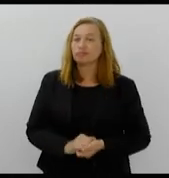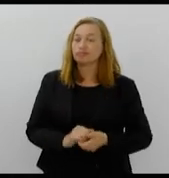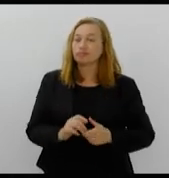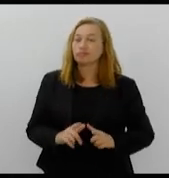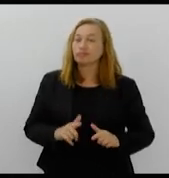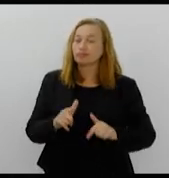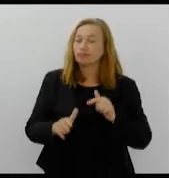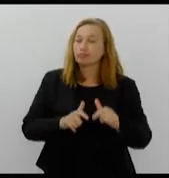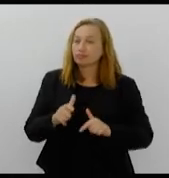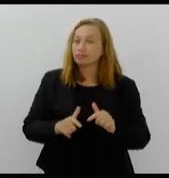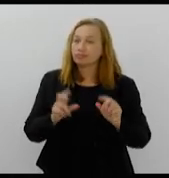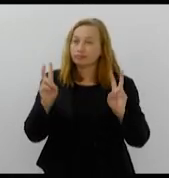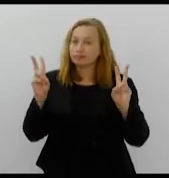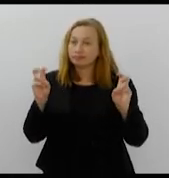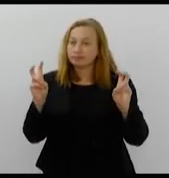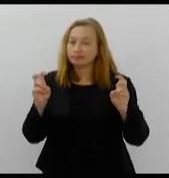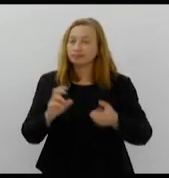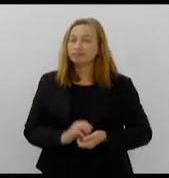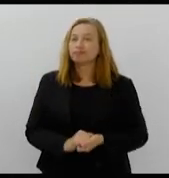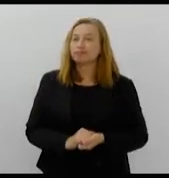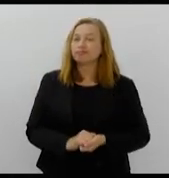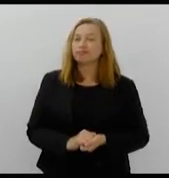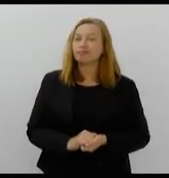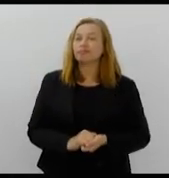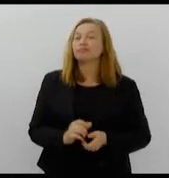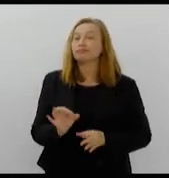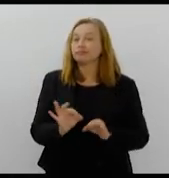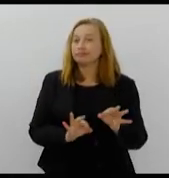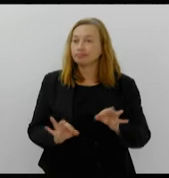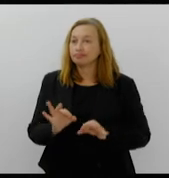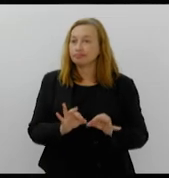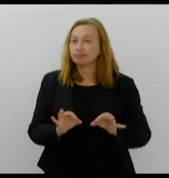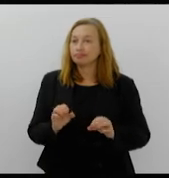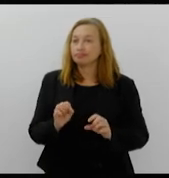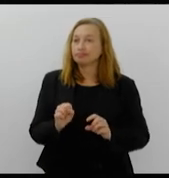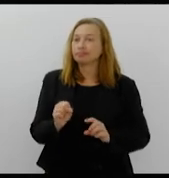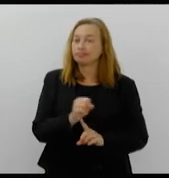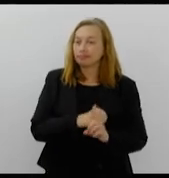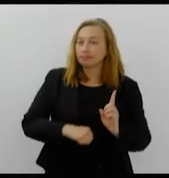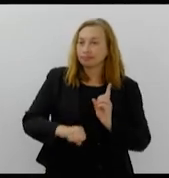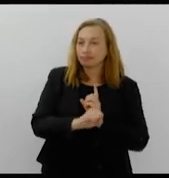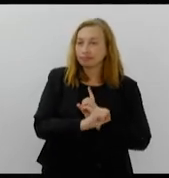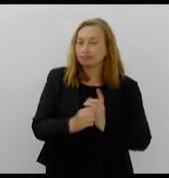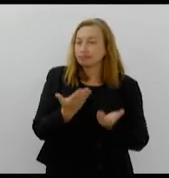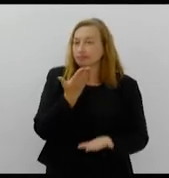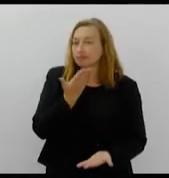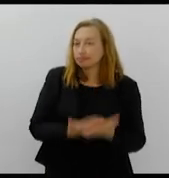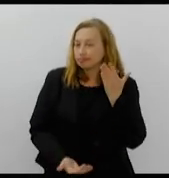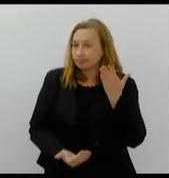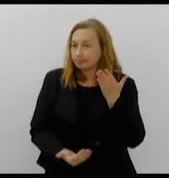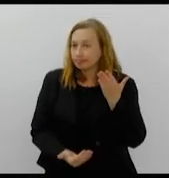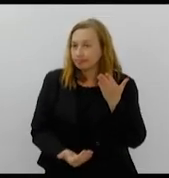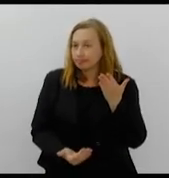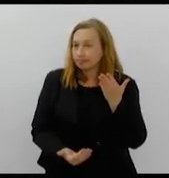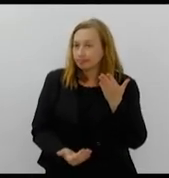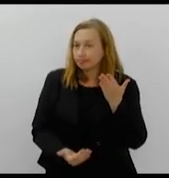atuou nesse caso, assim como organizações sociais, percam a sua